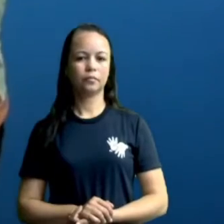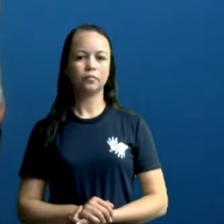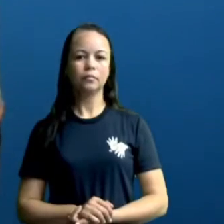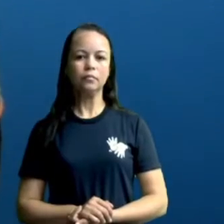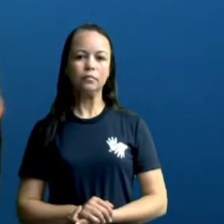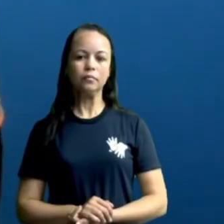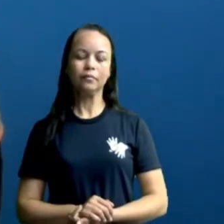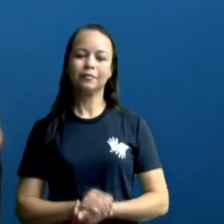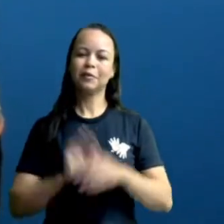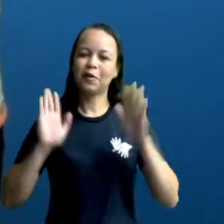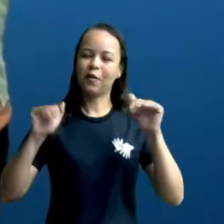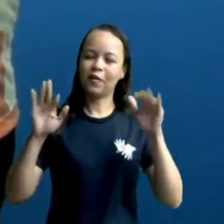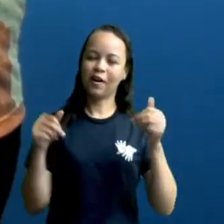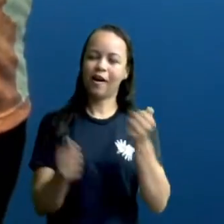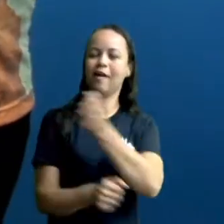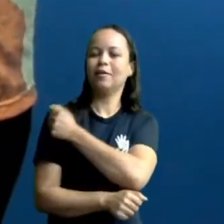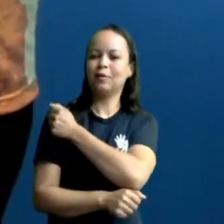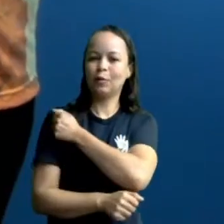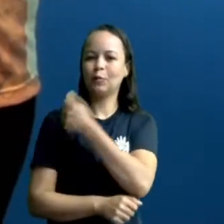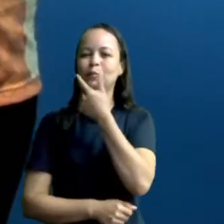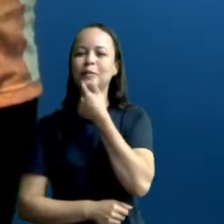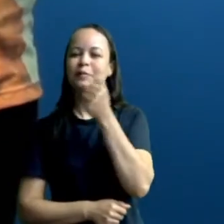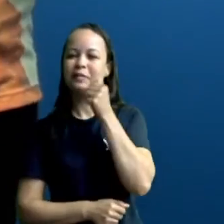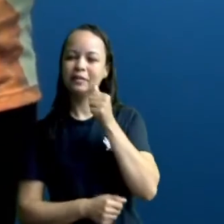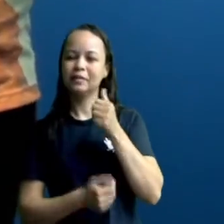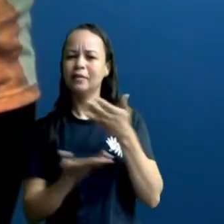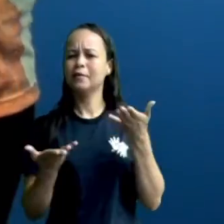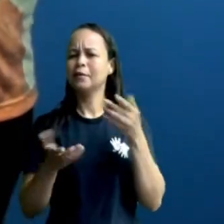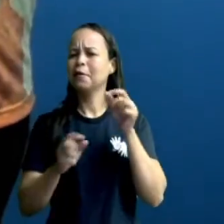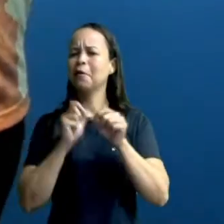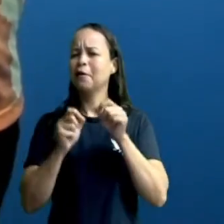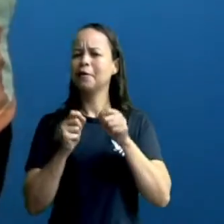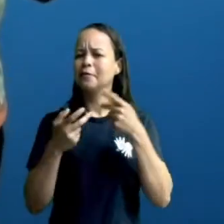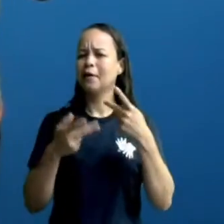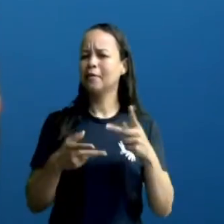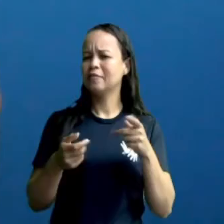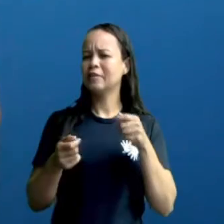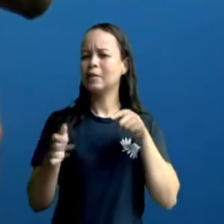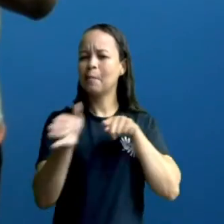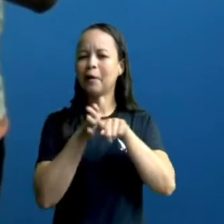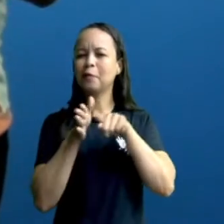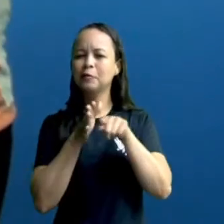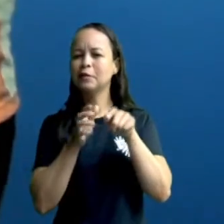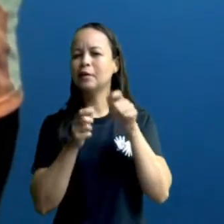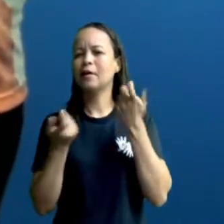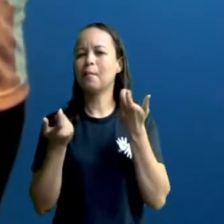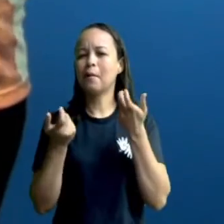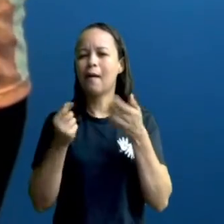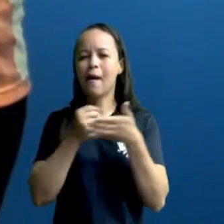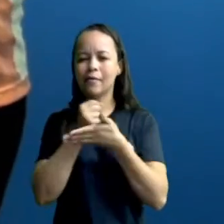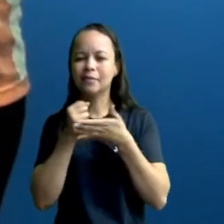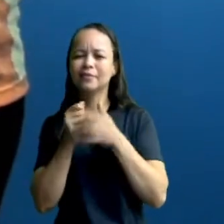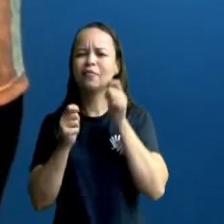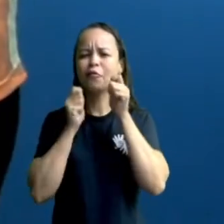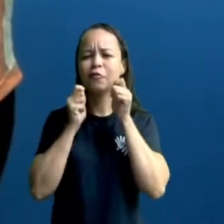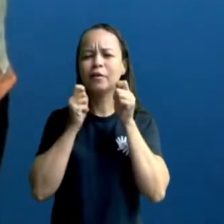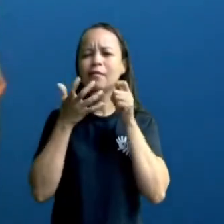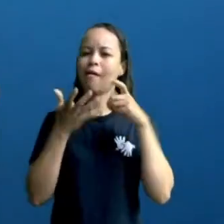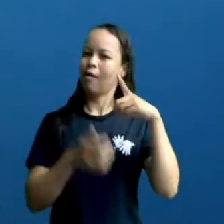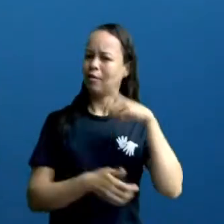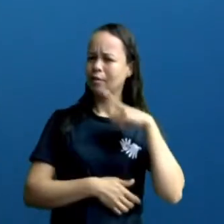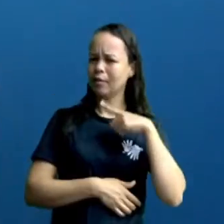Salve, salve, aluna e aluno. Quem é que está aqui na área fazendo aquela perguntinha básica, fofinha? Tem aluno aí?